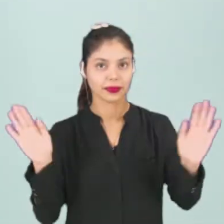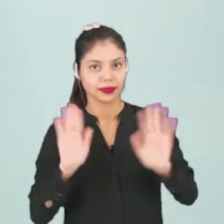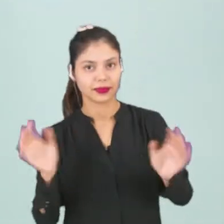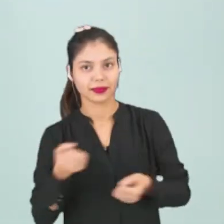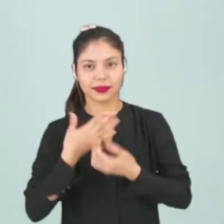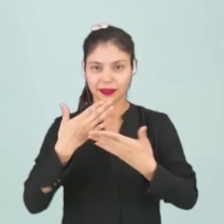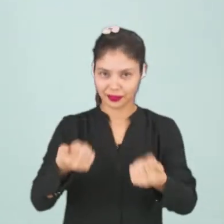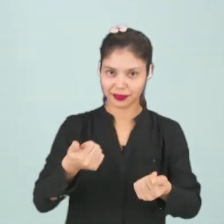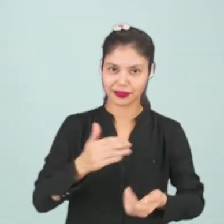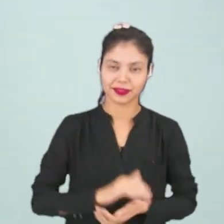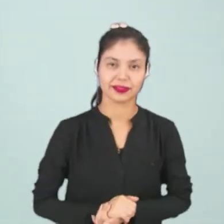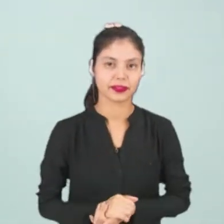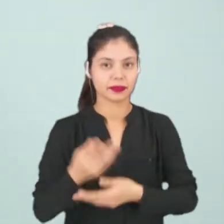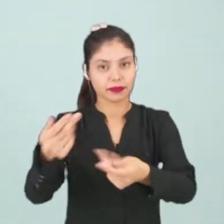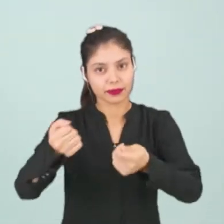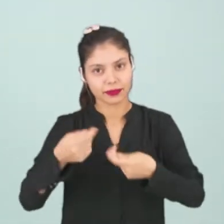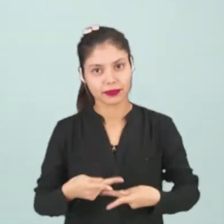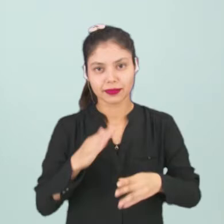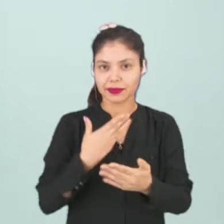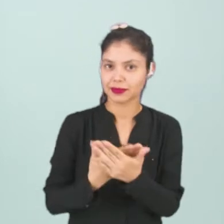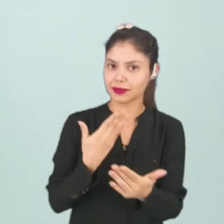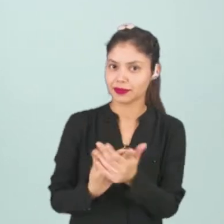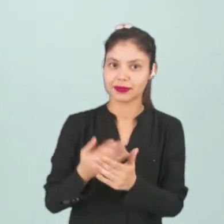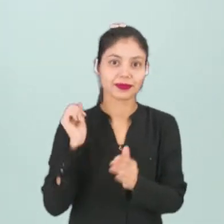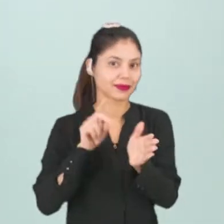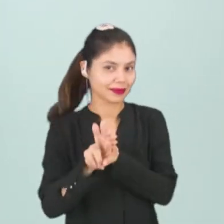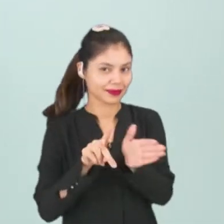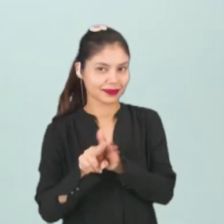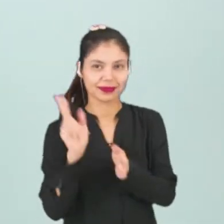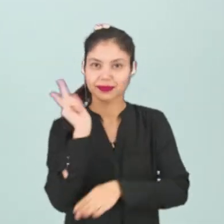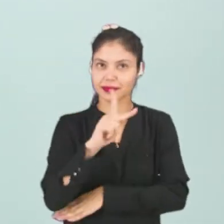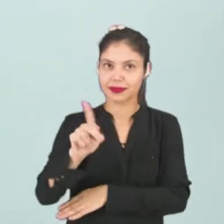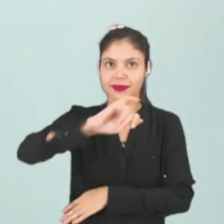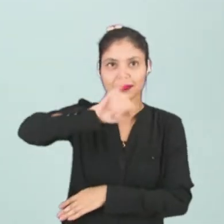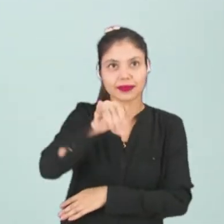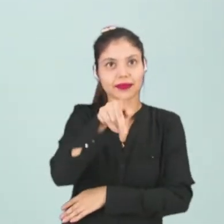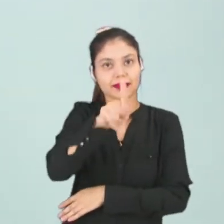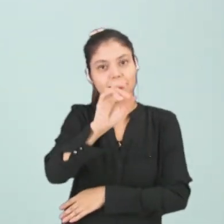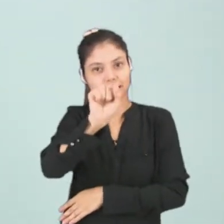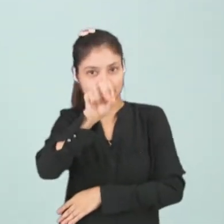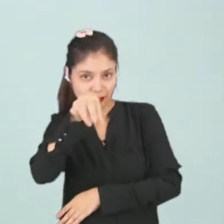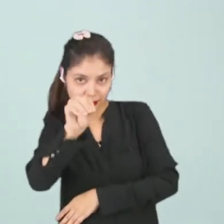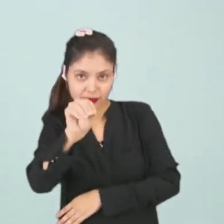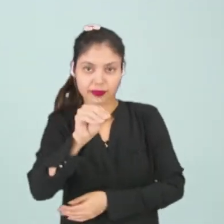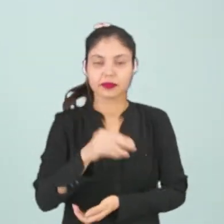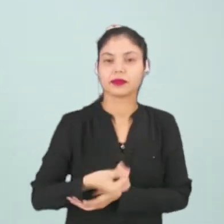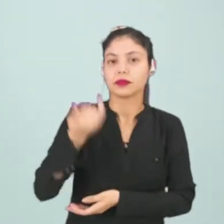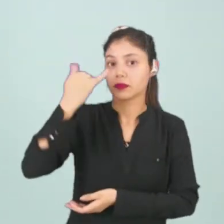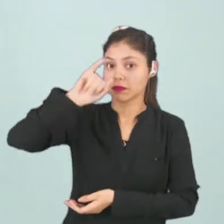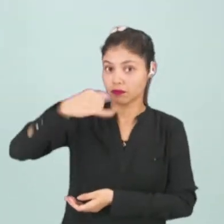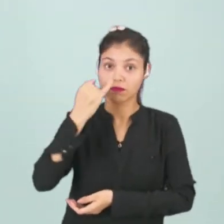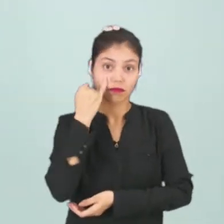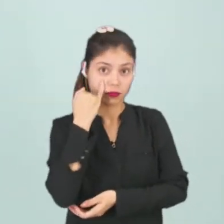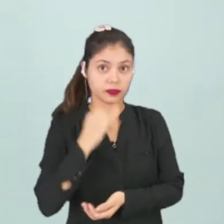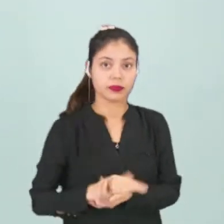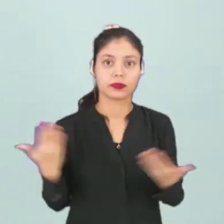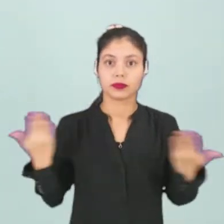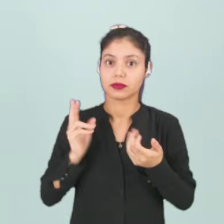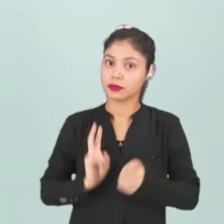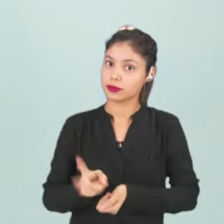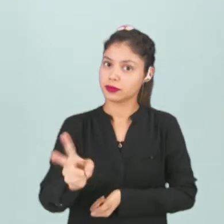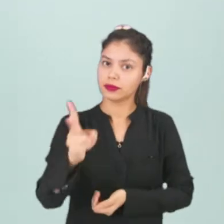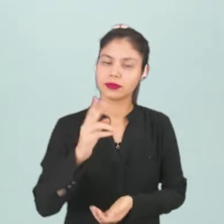Fala galera, sejam bem-vindos a mais uma aula de Biologia. Sou o professor Jackson, né? E hoje nós vamos dar